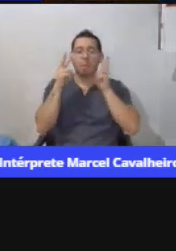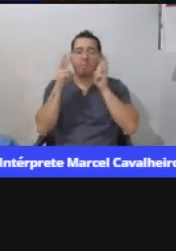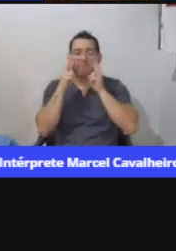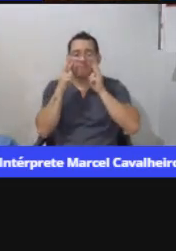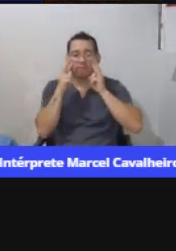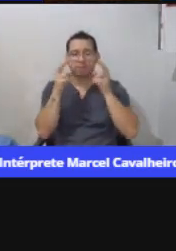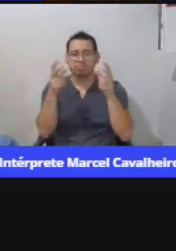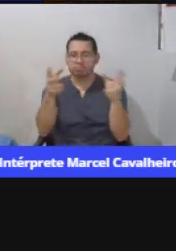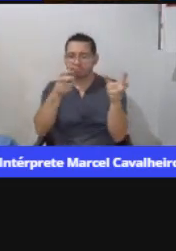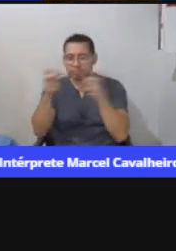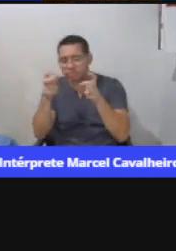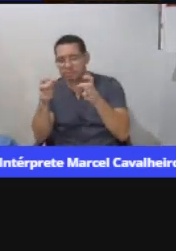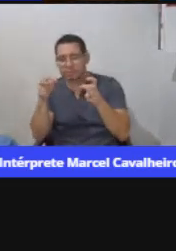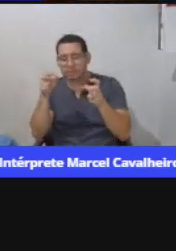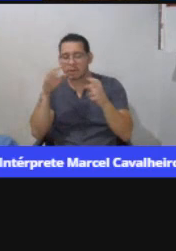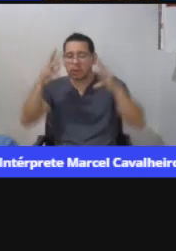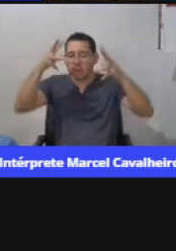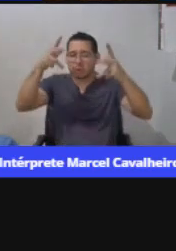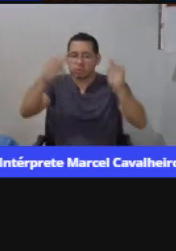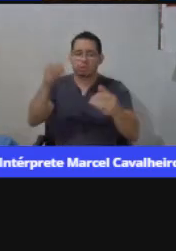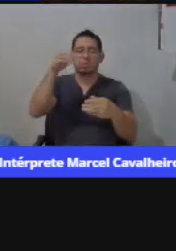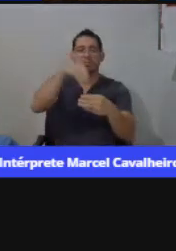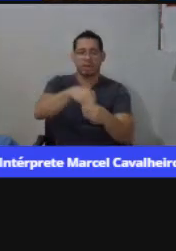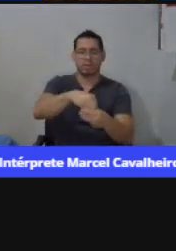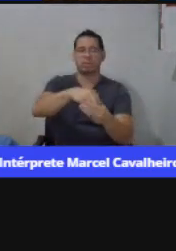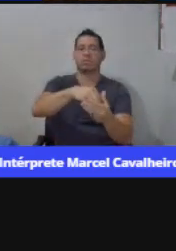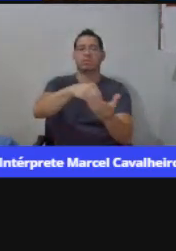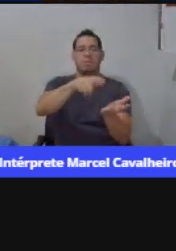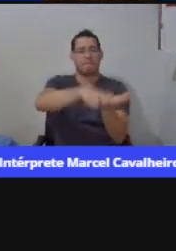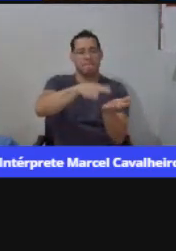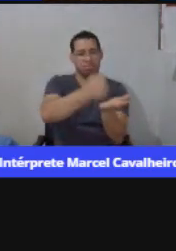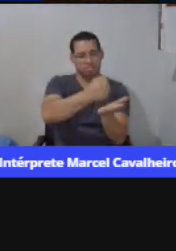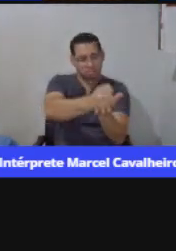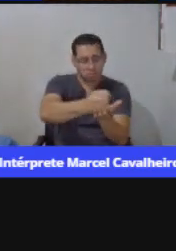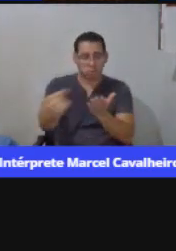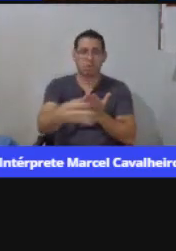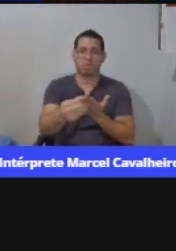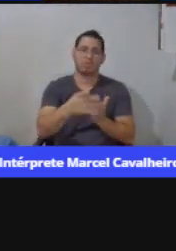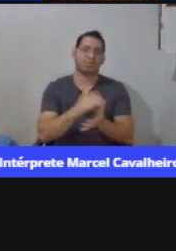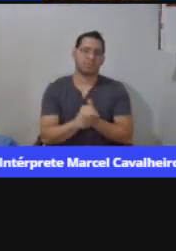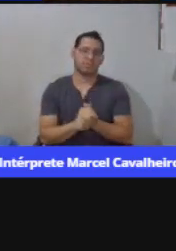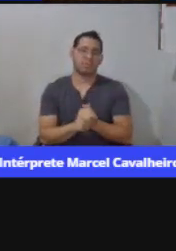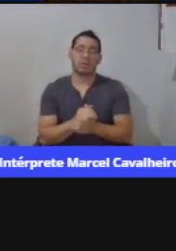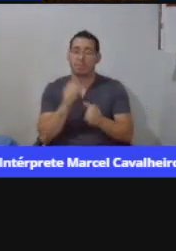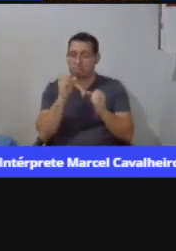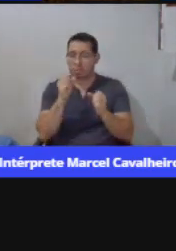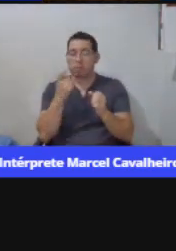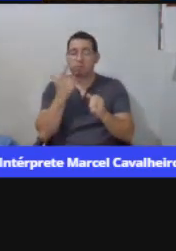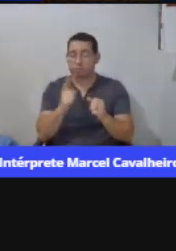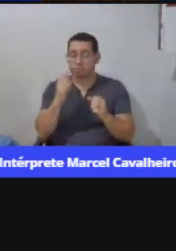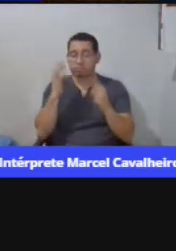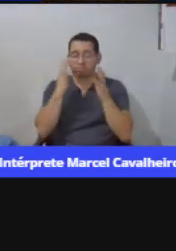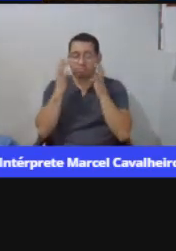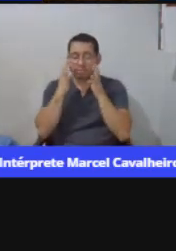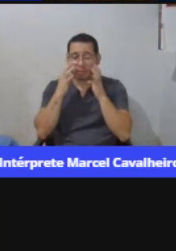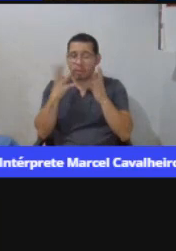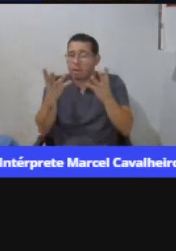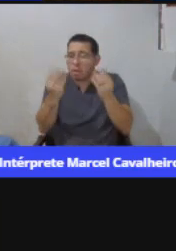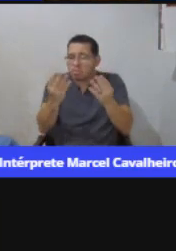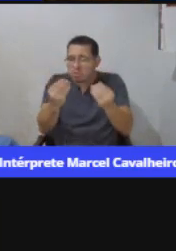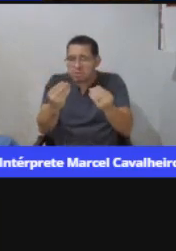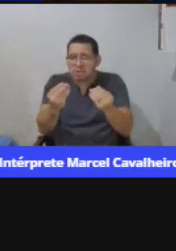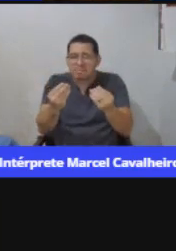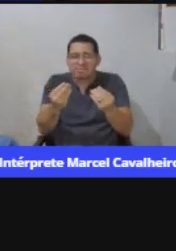que estão no novo documento e a relação que elas têm. Então, é possível observar que muitas habilidades, elas não vão